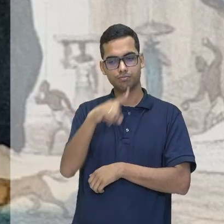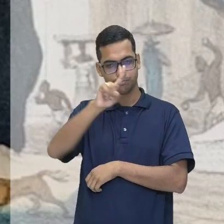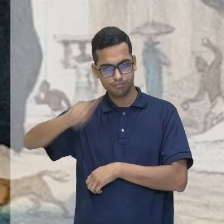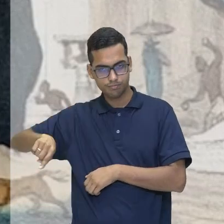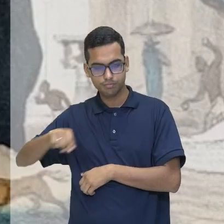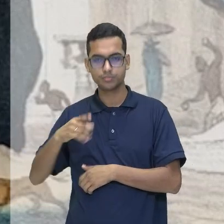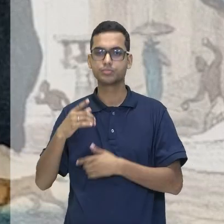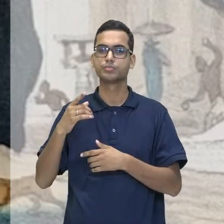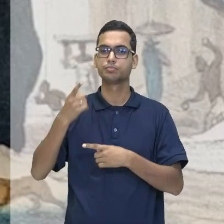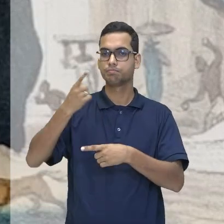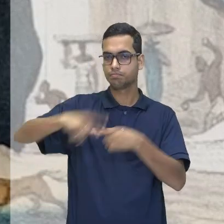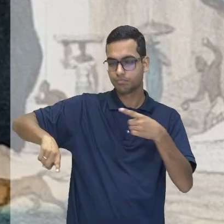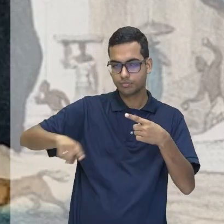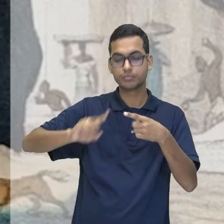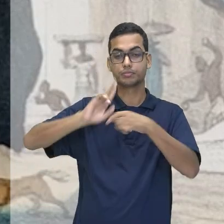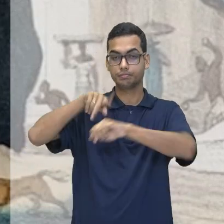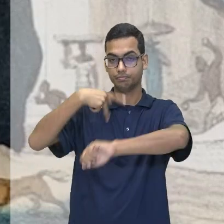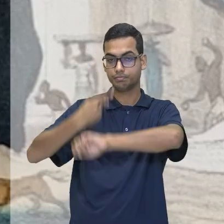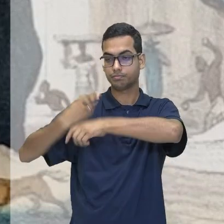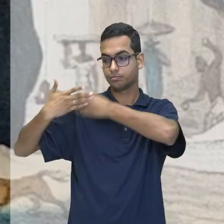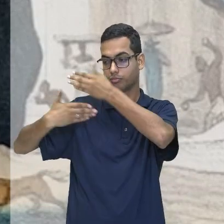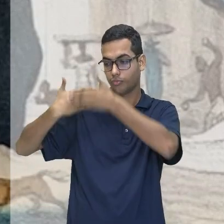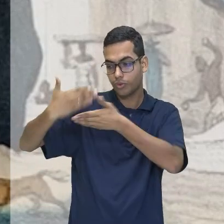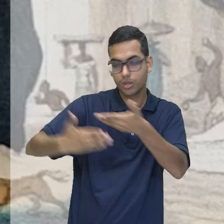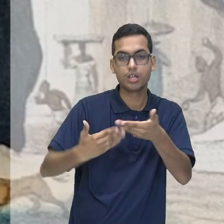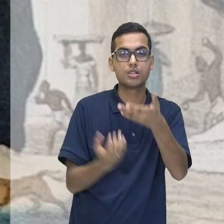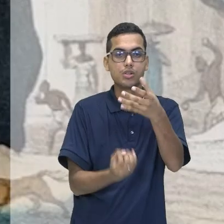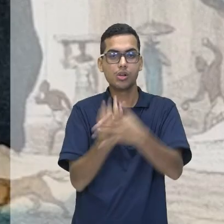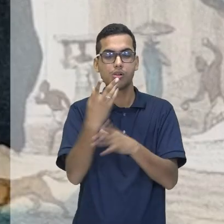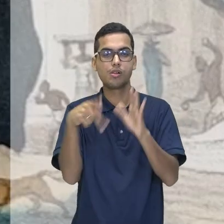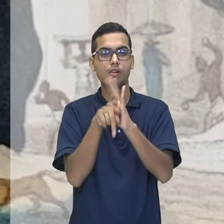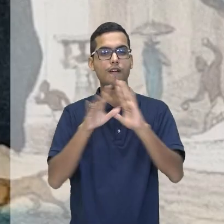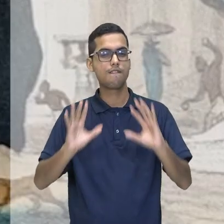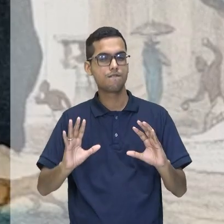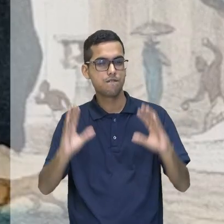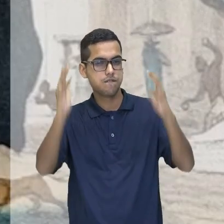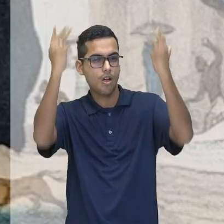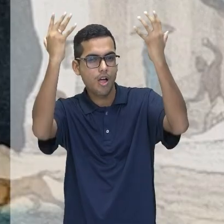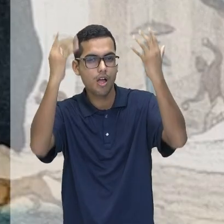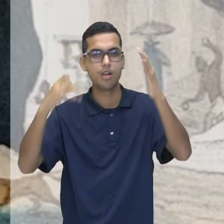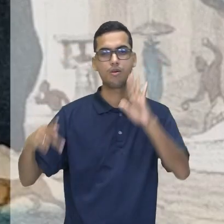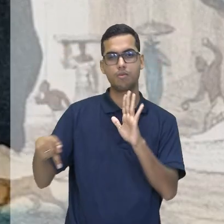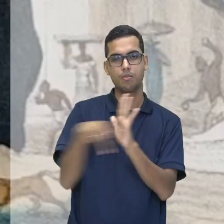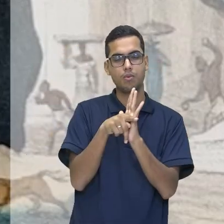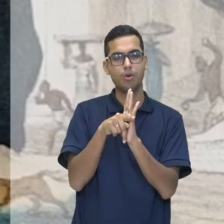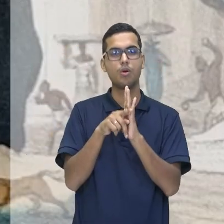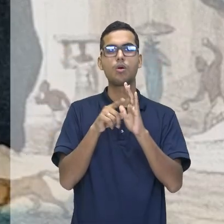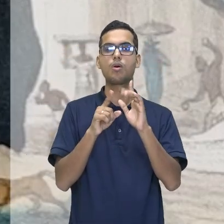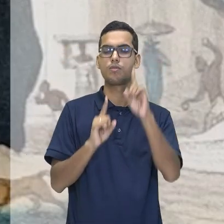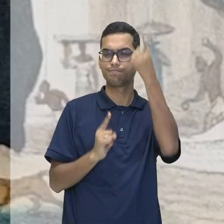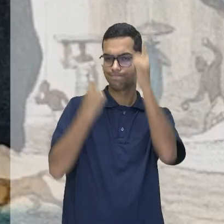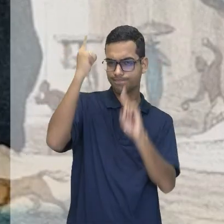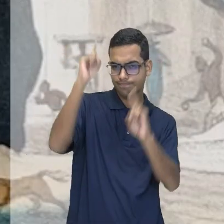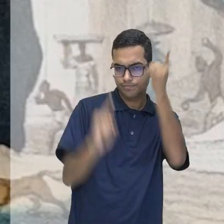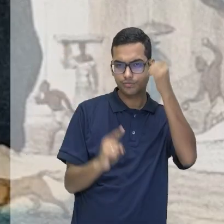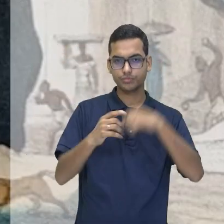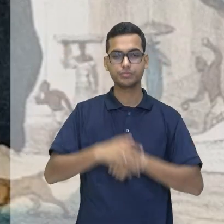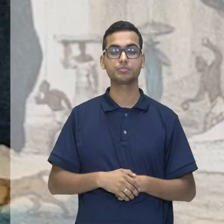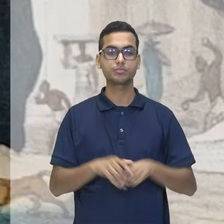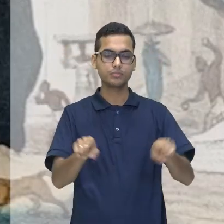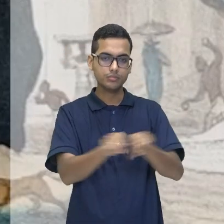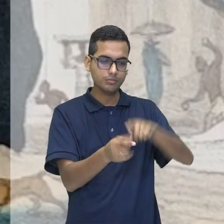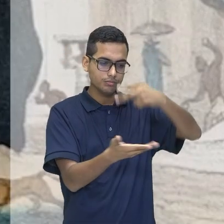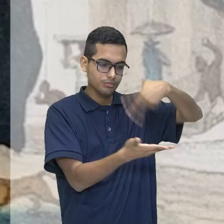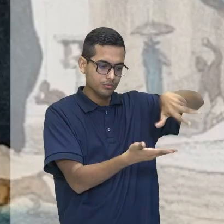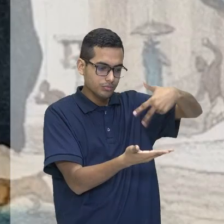tempo, ritmos musicais e danças afro-brasileiras, como o samba e o frevo, eles